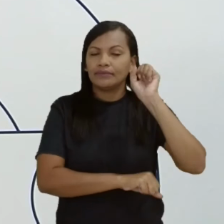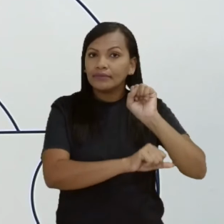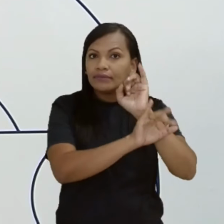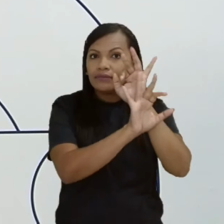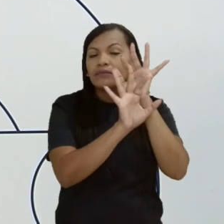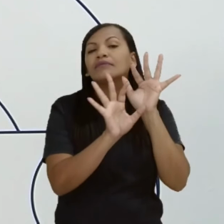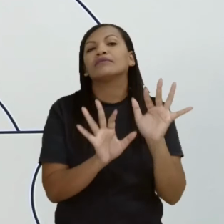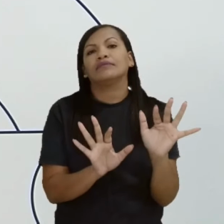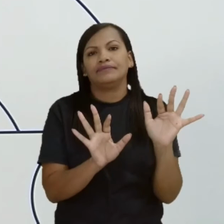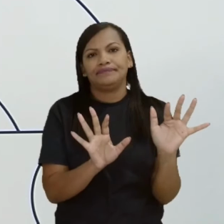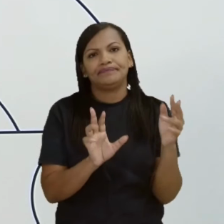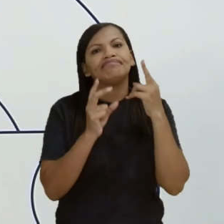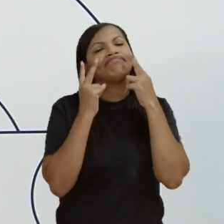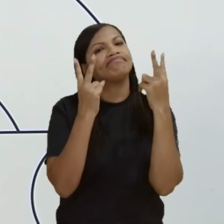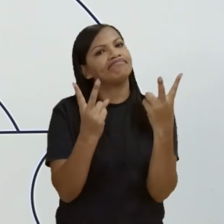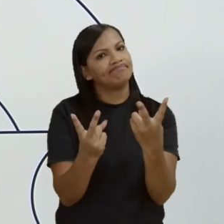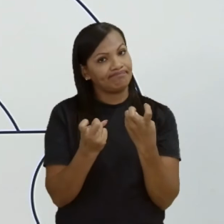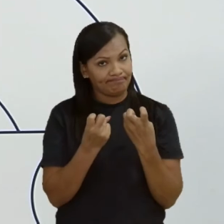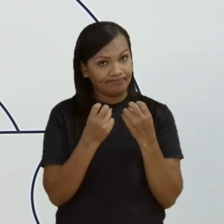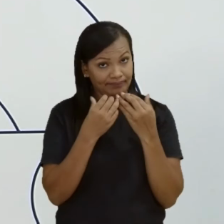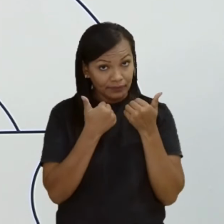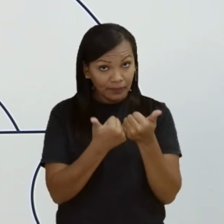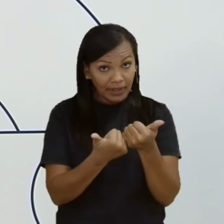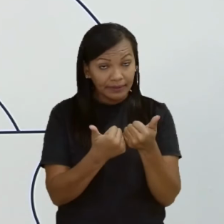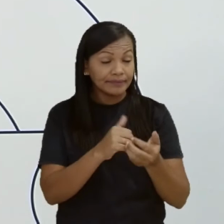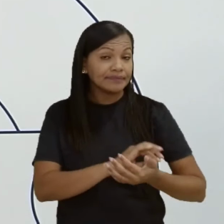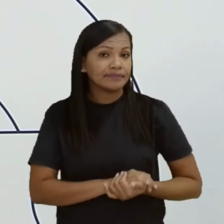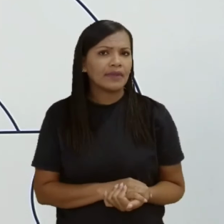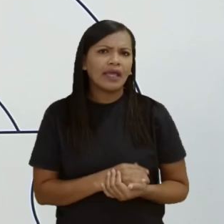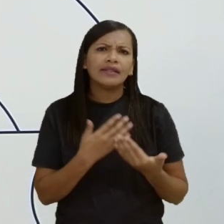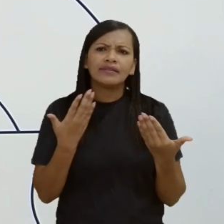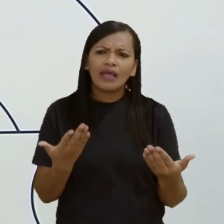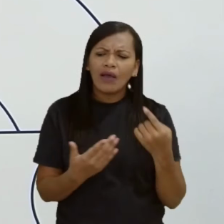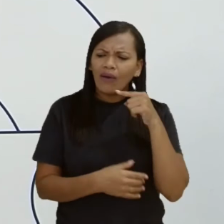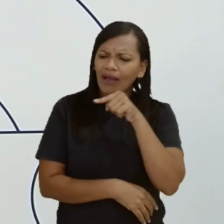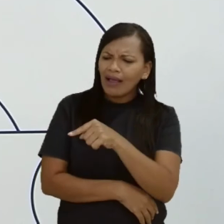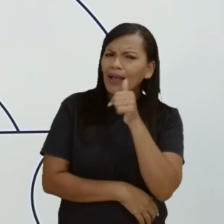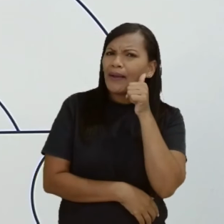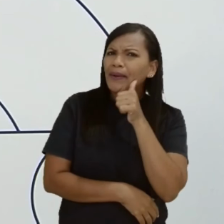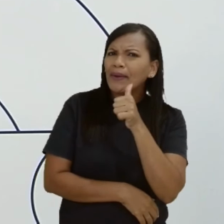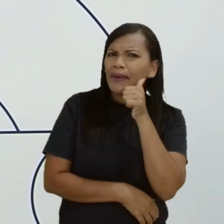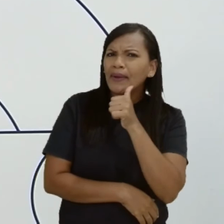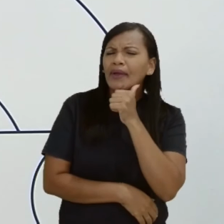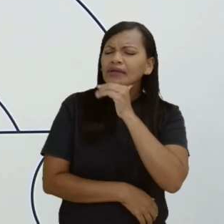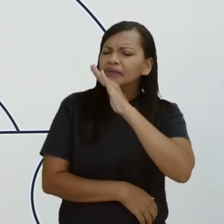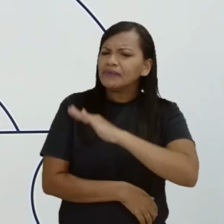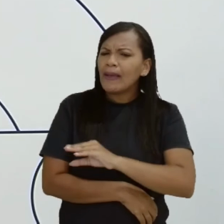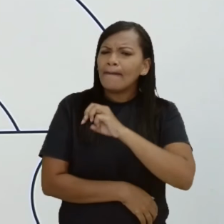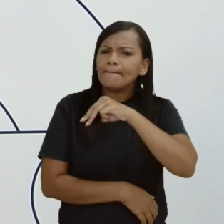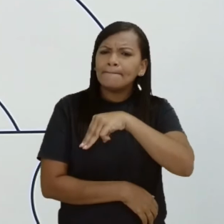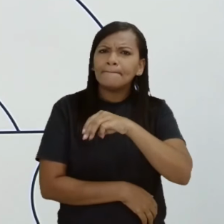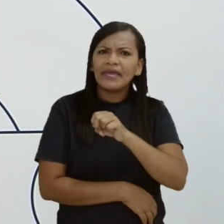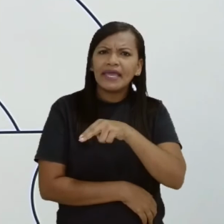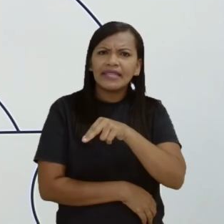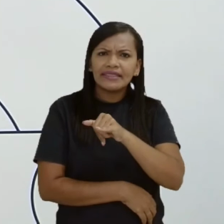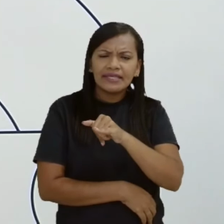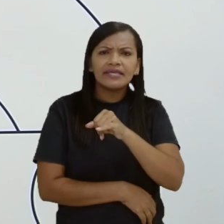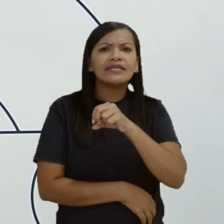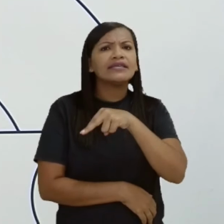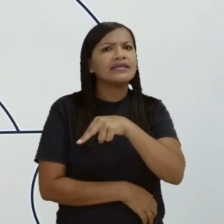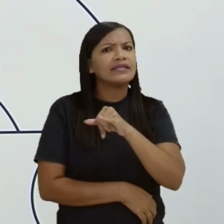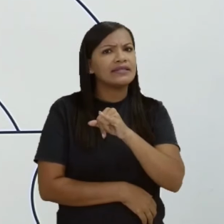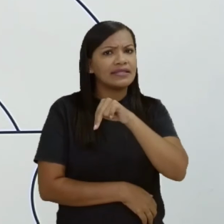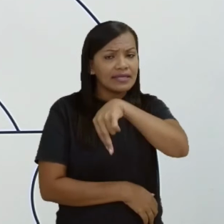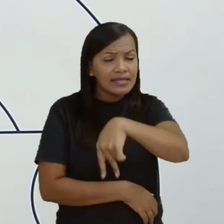precisa observar isso, tudo bem? Aquela menininha tem uma intenção. Aquela